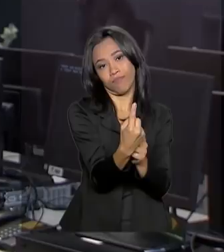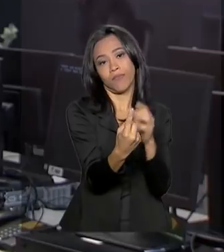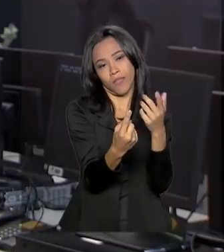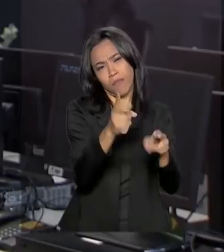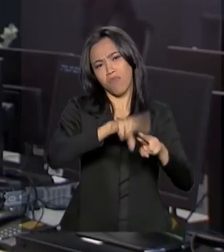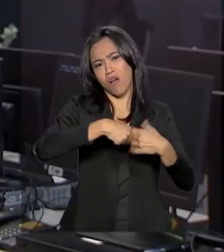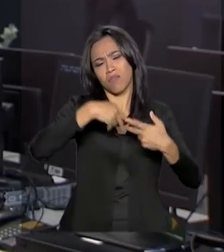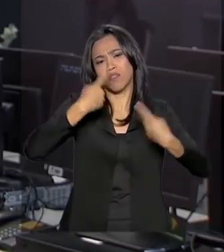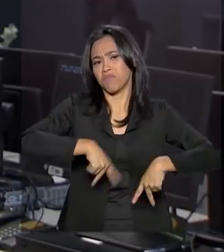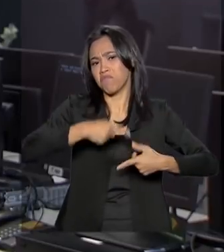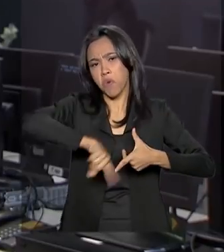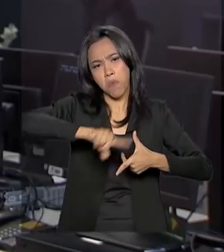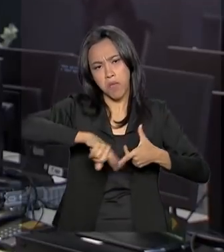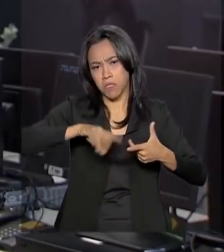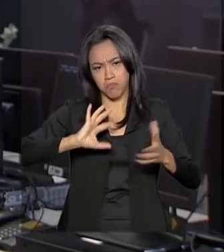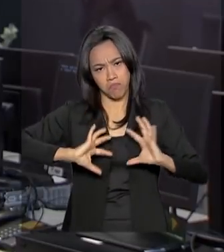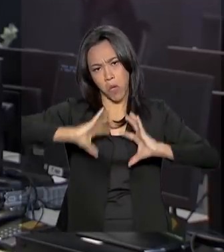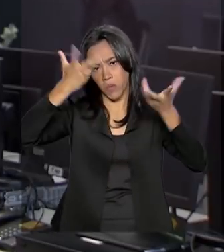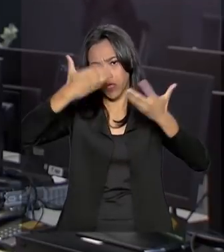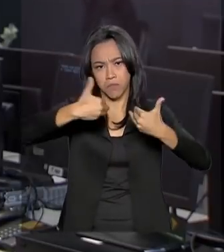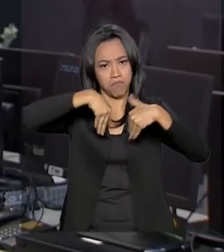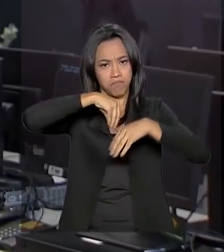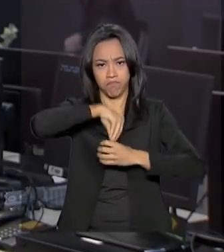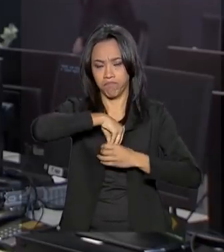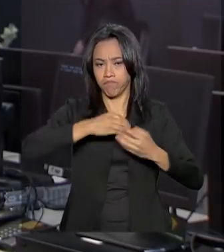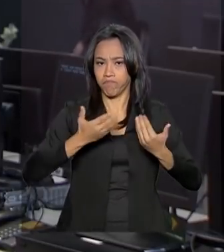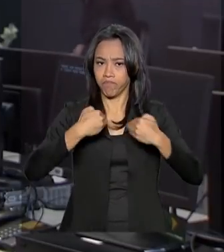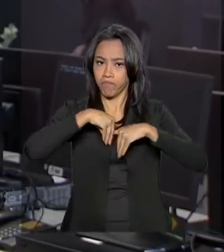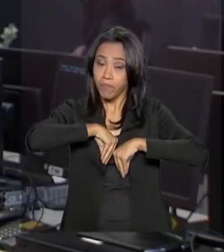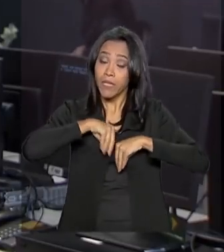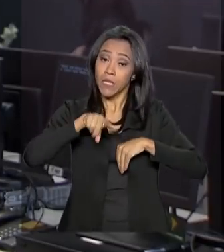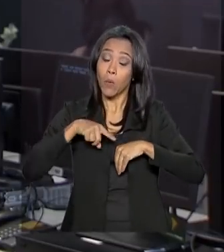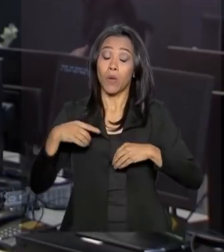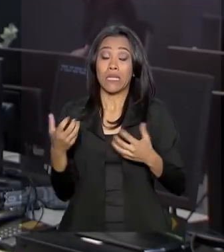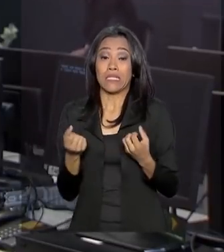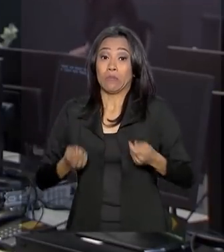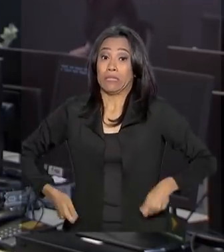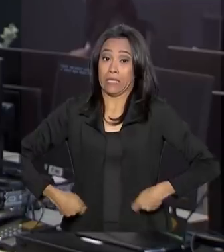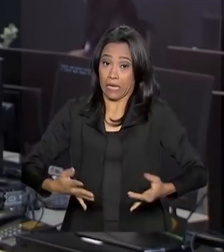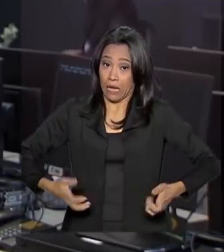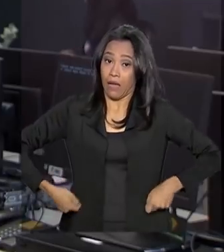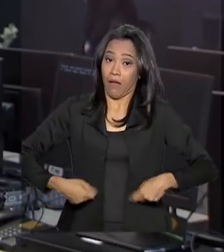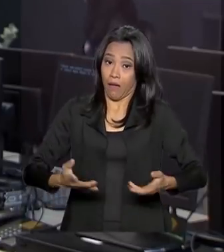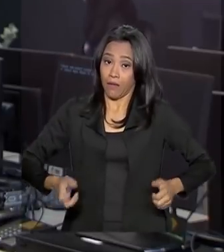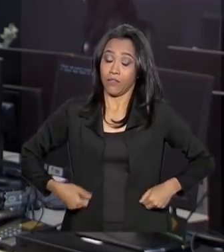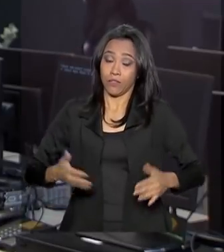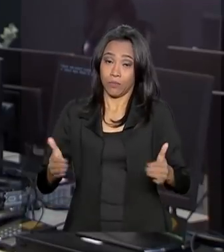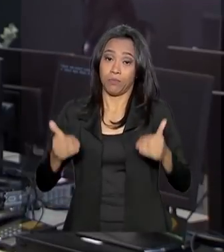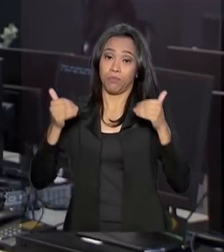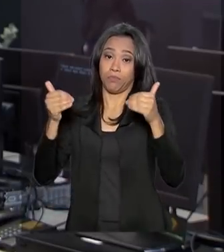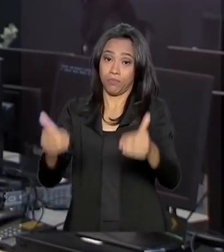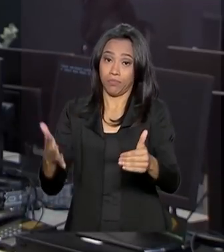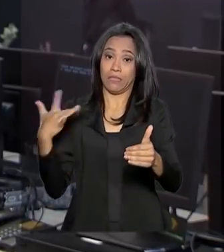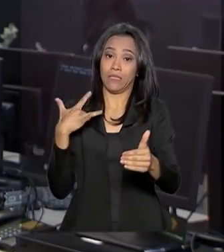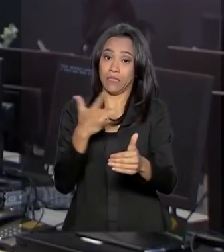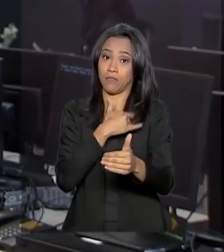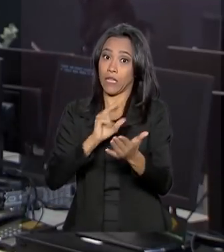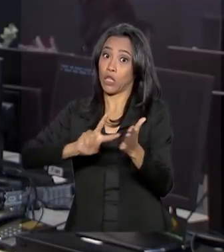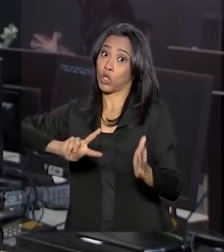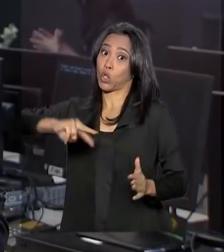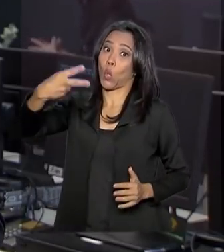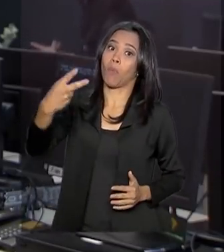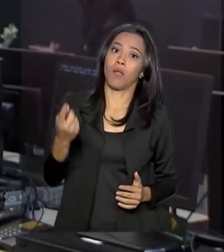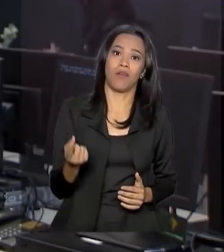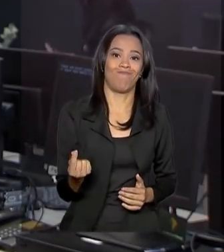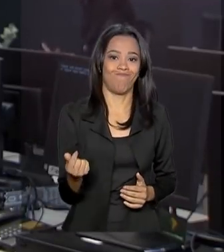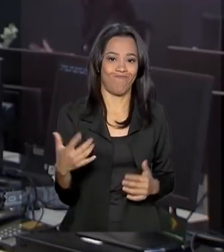metabólico. O fato é que o custo da doença para o Sistema Único de Saúde deve dobrar até 2030. Por isso,